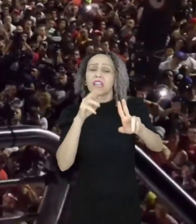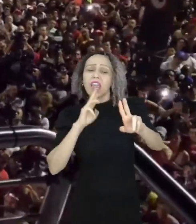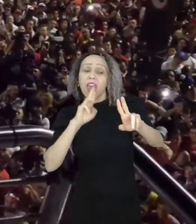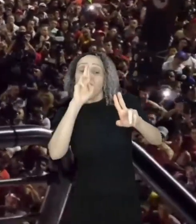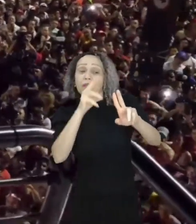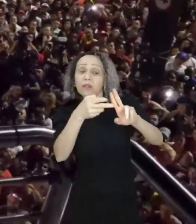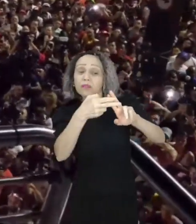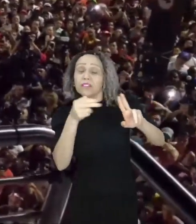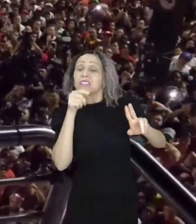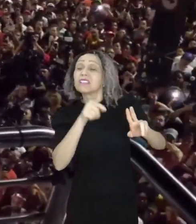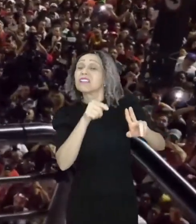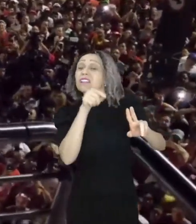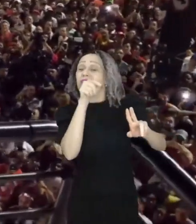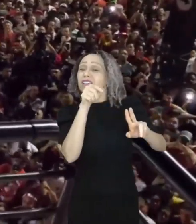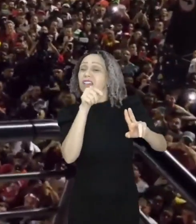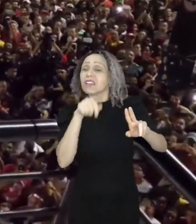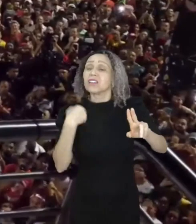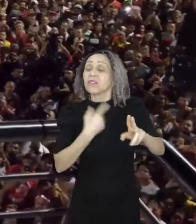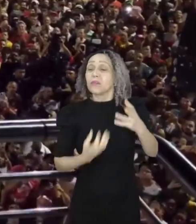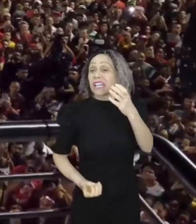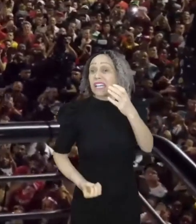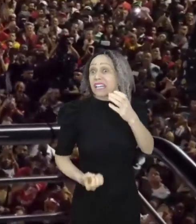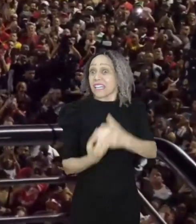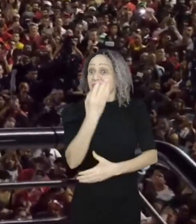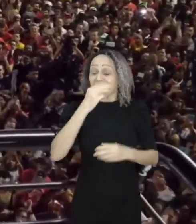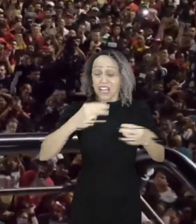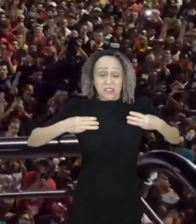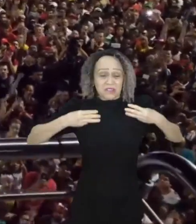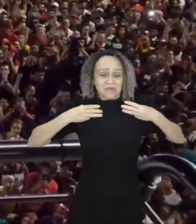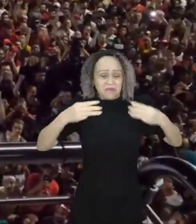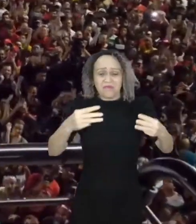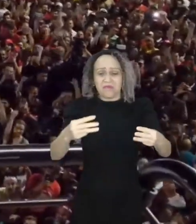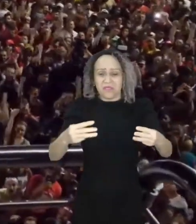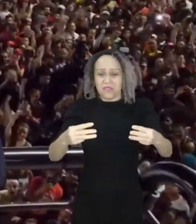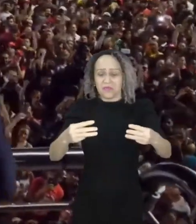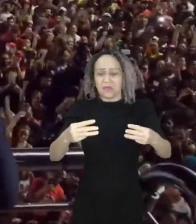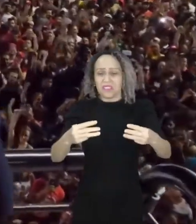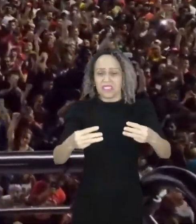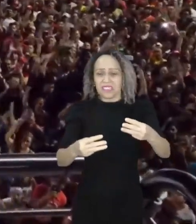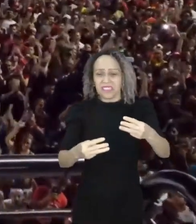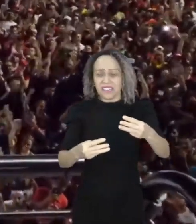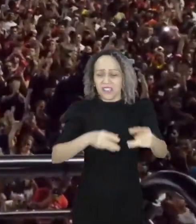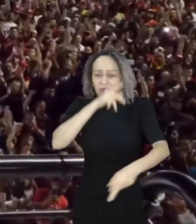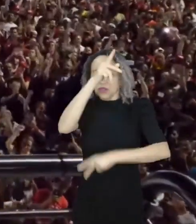vamos criar o Ministério dos Povos Originários.